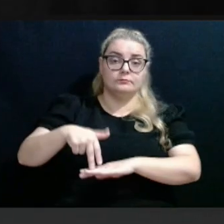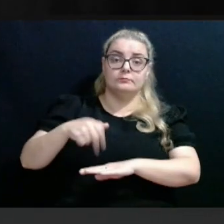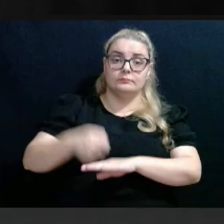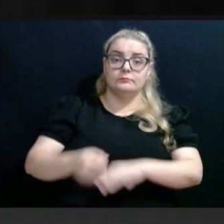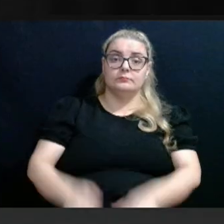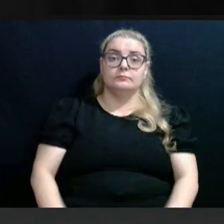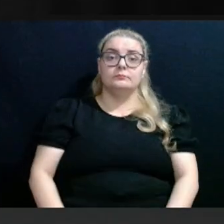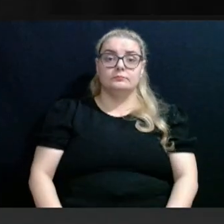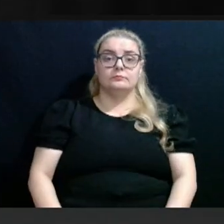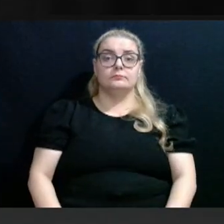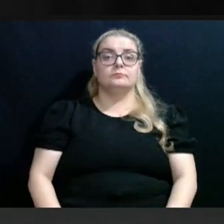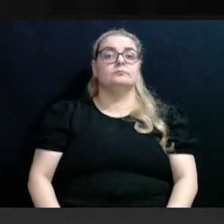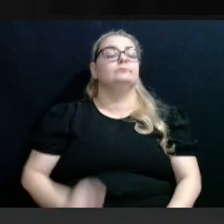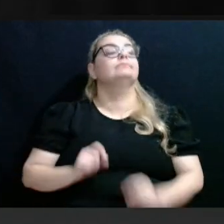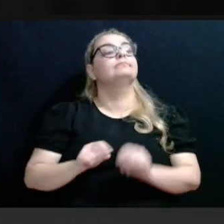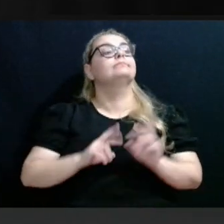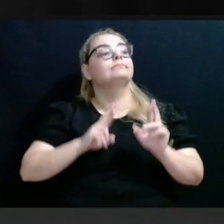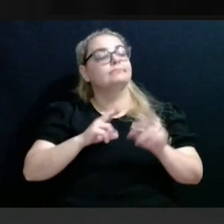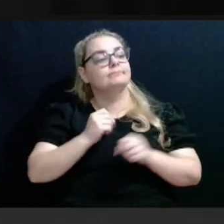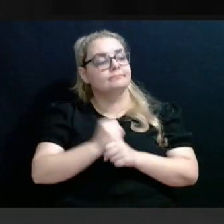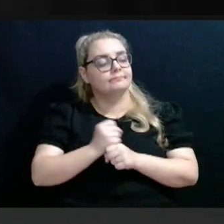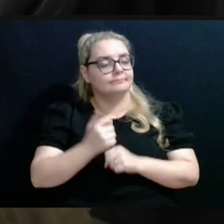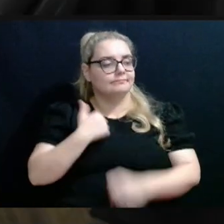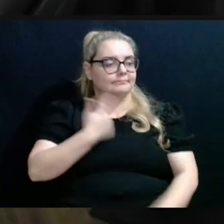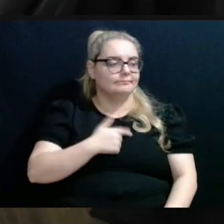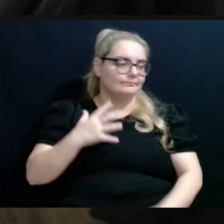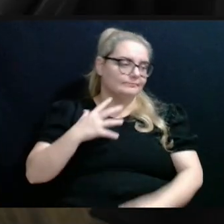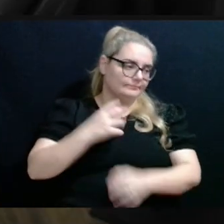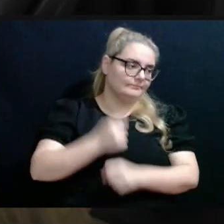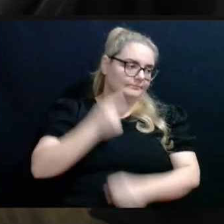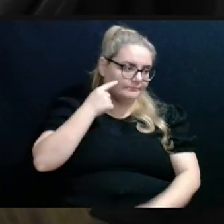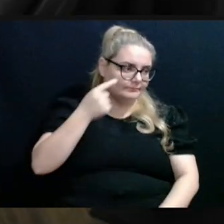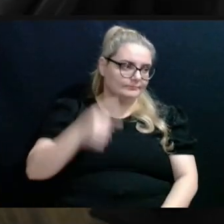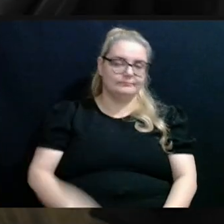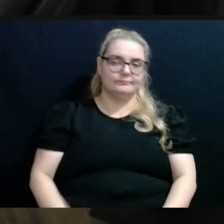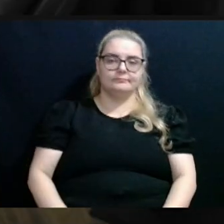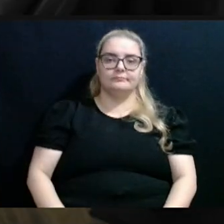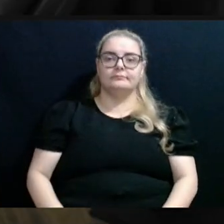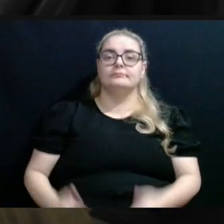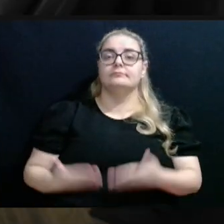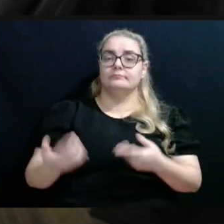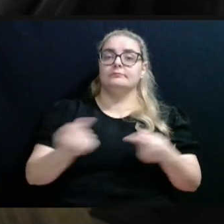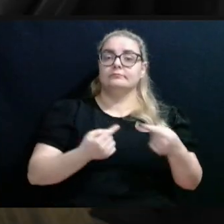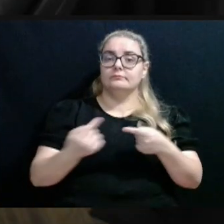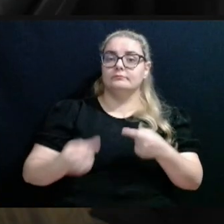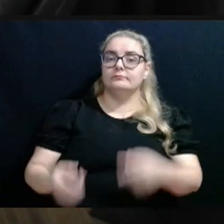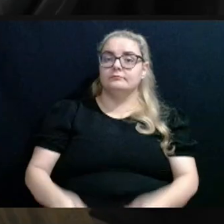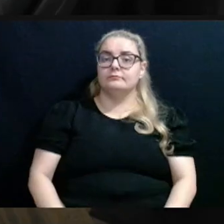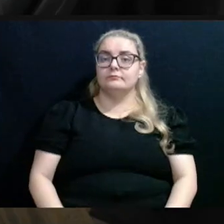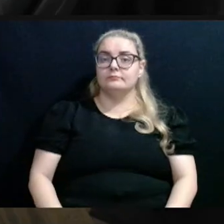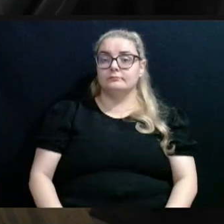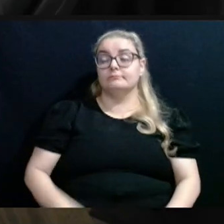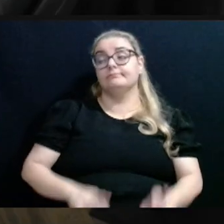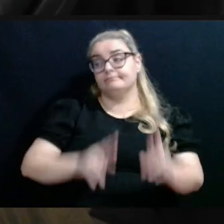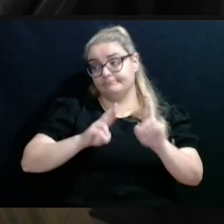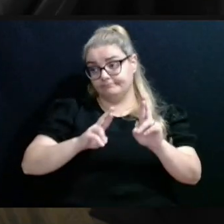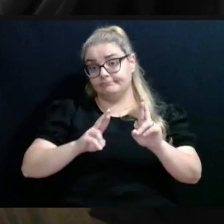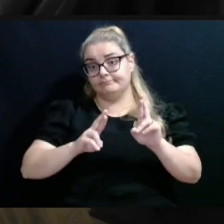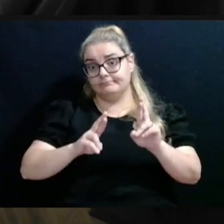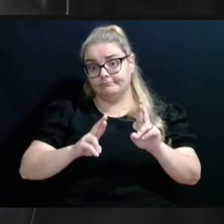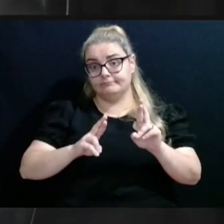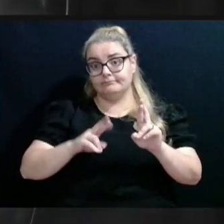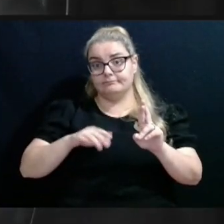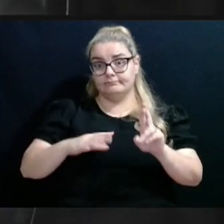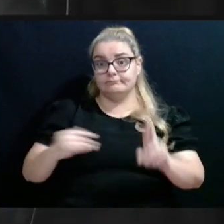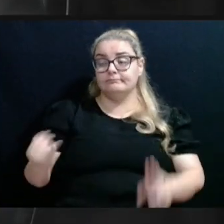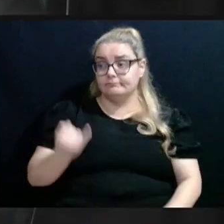que o senhor espera desse ano para nós em geral? Eu acho que trará um debate, tomara que seja mais salutar do que os últimos anos que